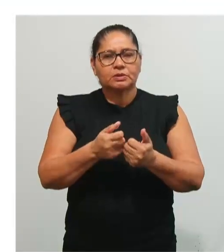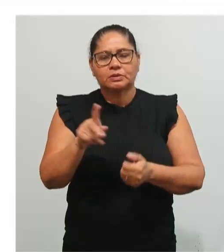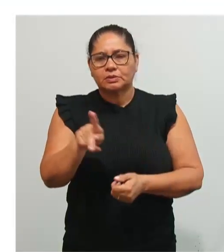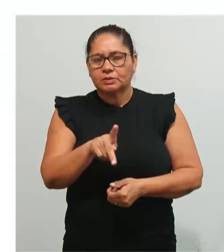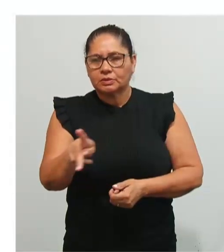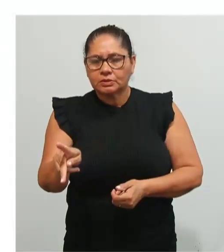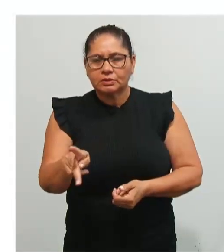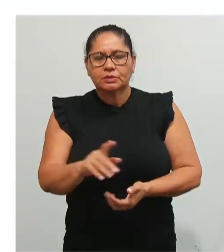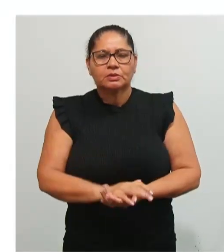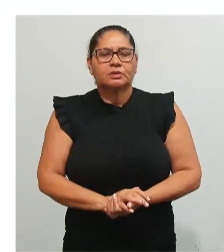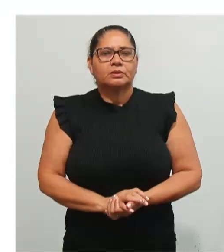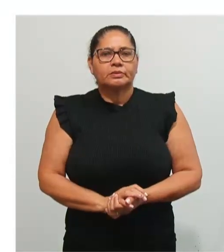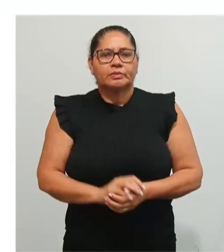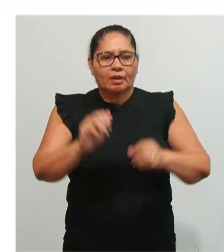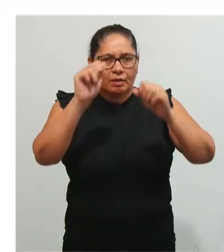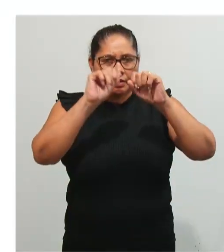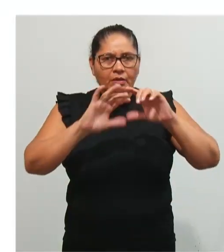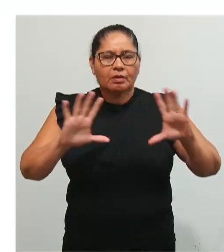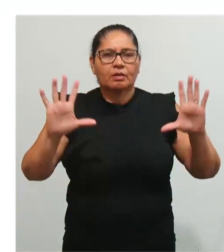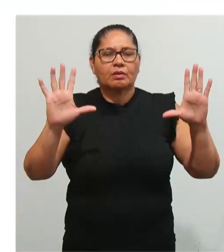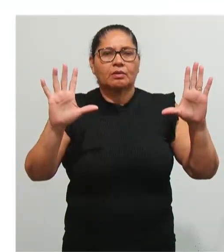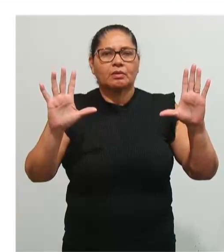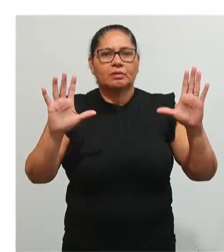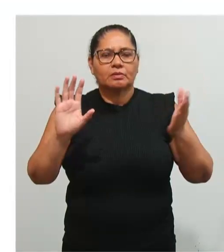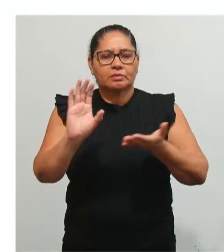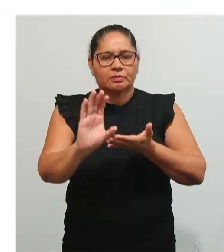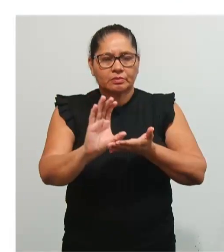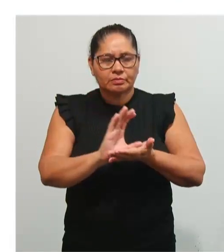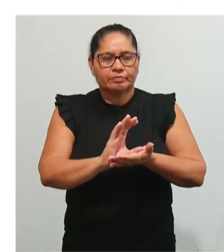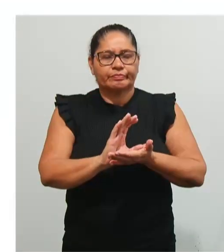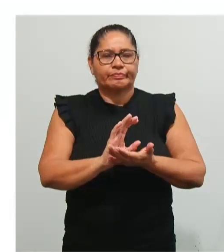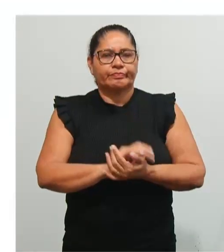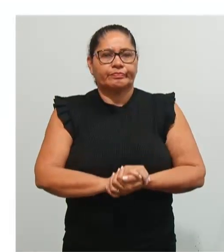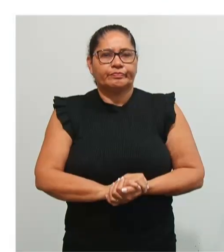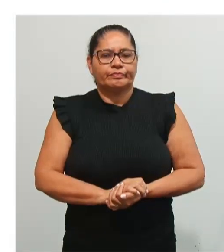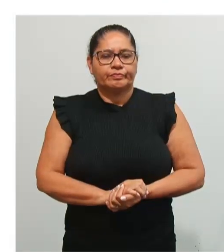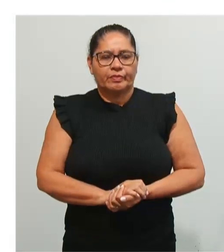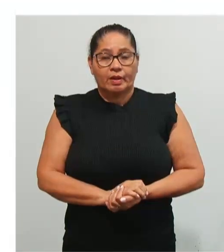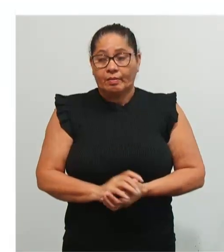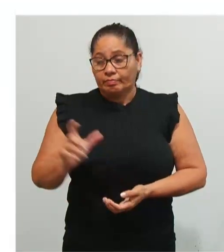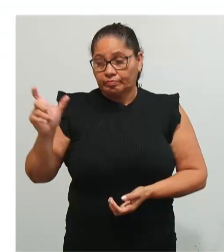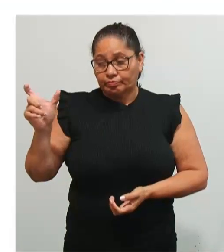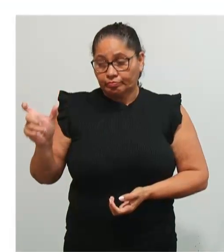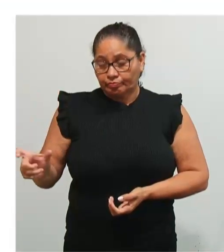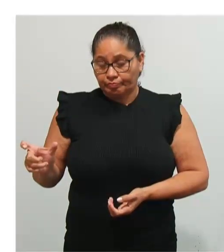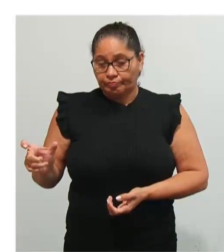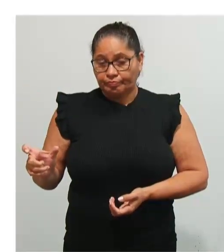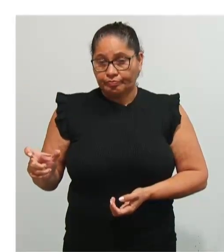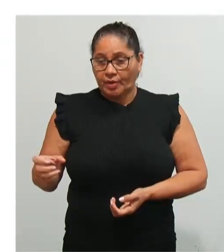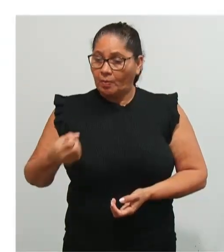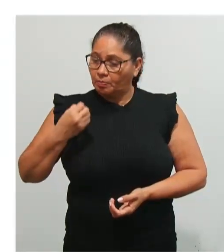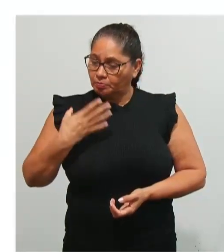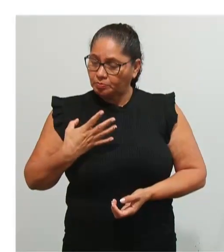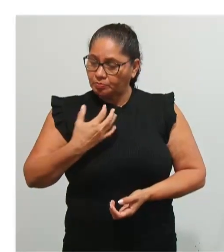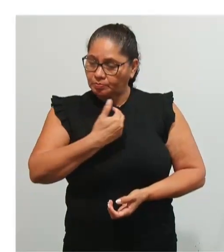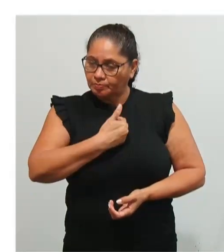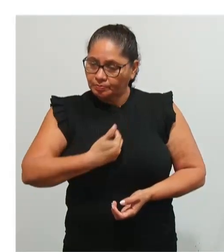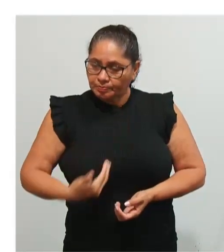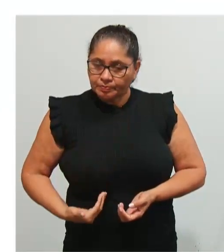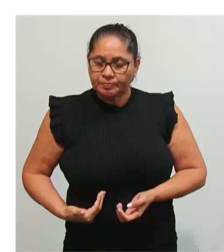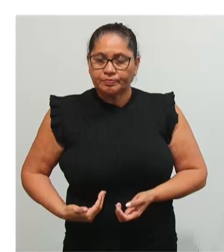públicos, transparência e responsabilidade em prestar conta dos atos. Para a autora, a boa governança